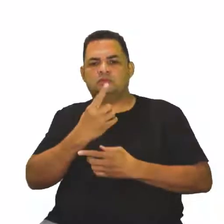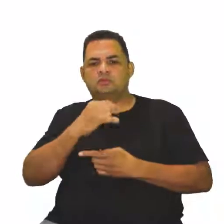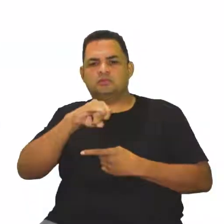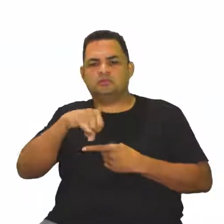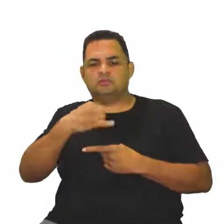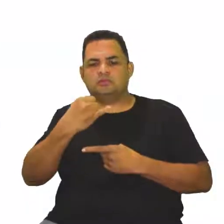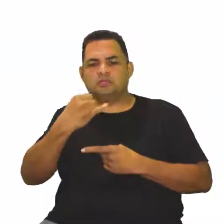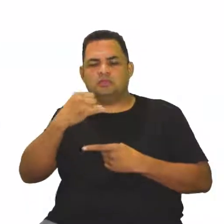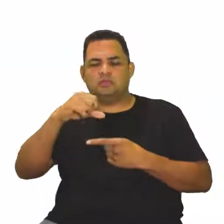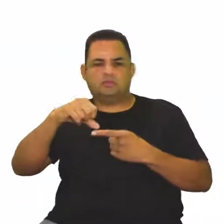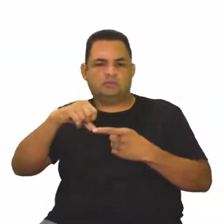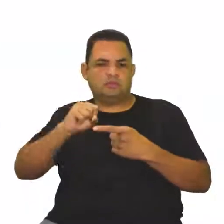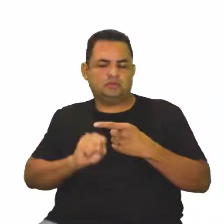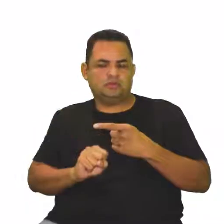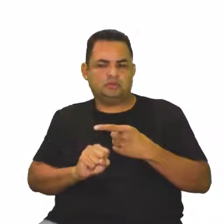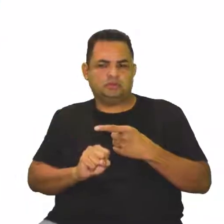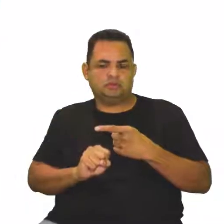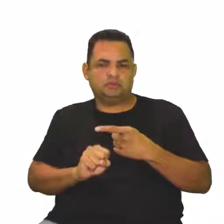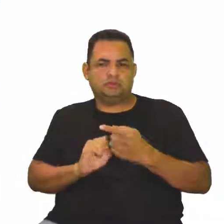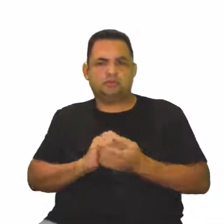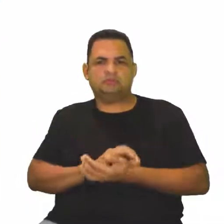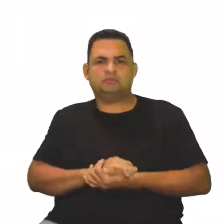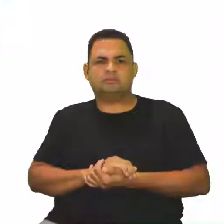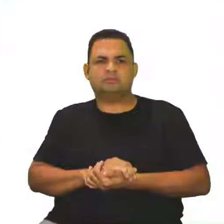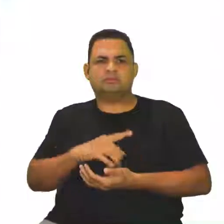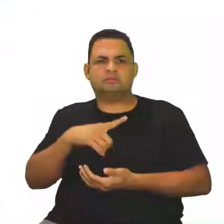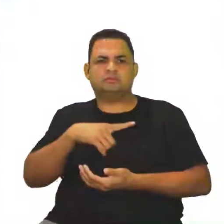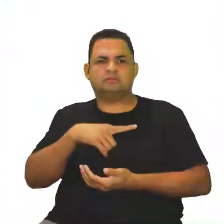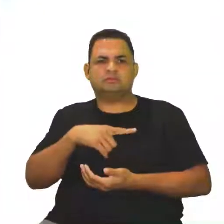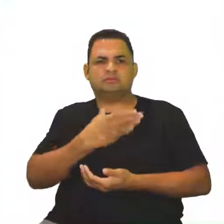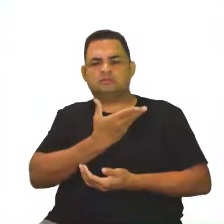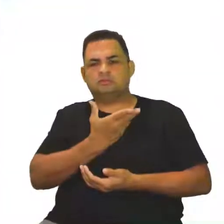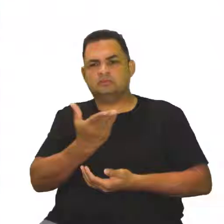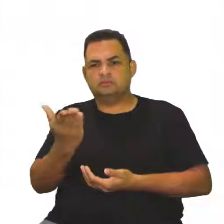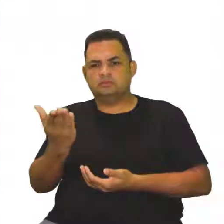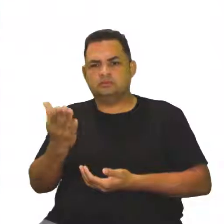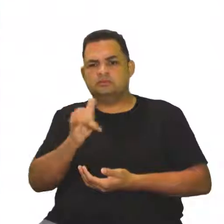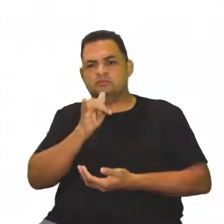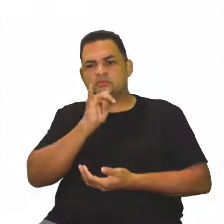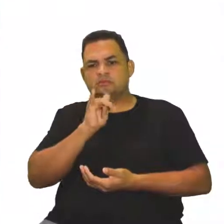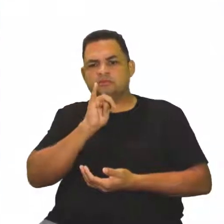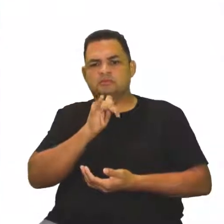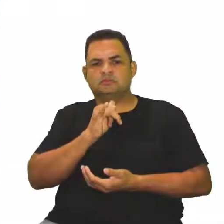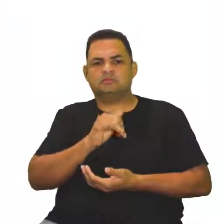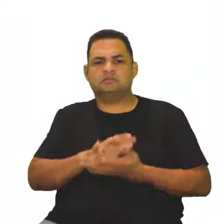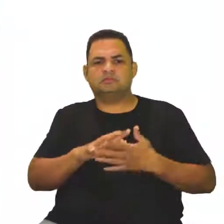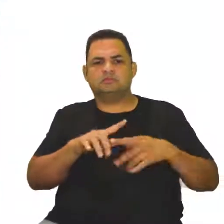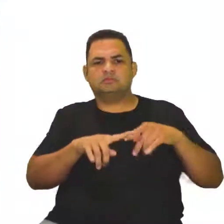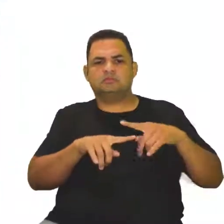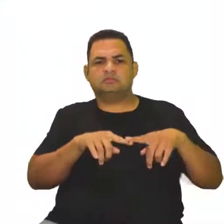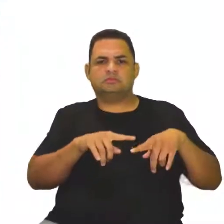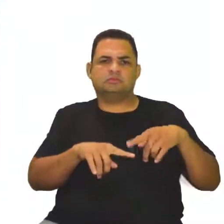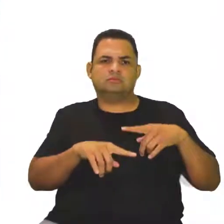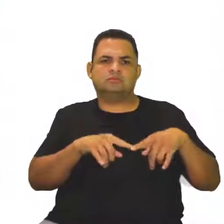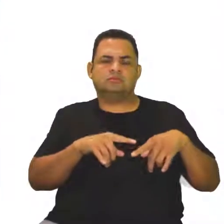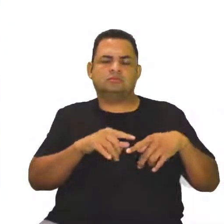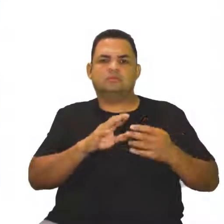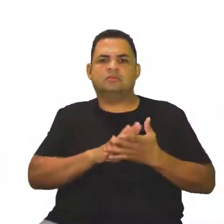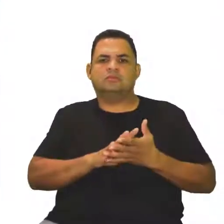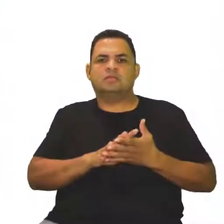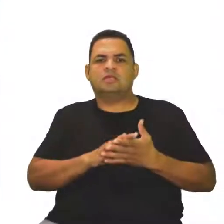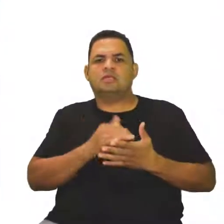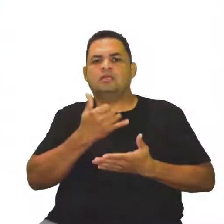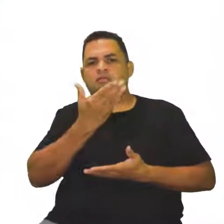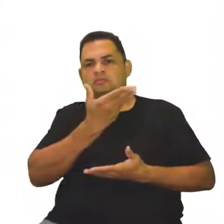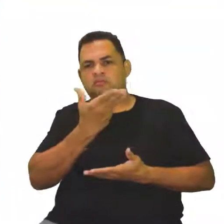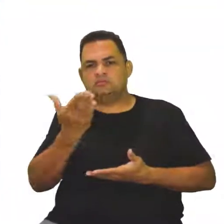por segundo, tá bom? E aqui nós temos, olha só, exemplozinhos de receptores de energia,